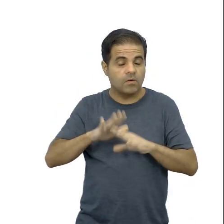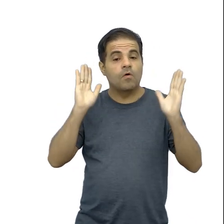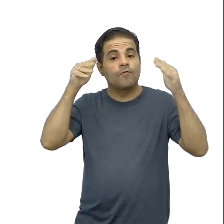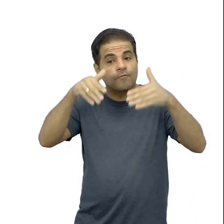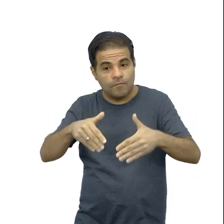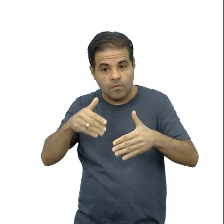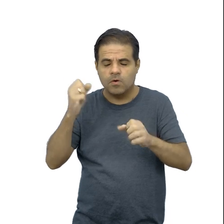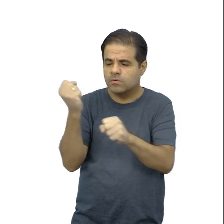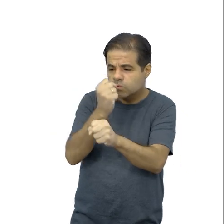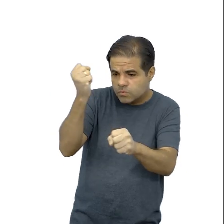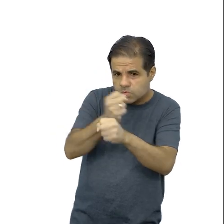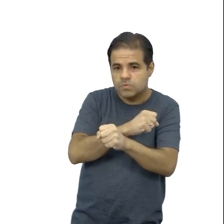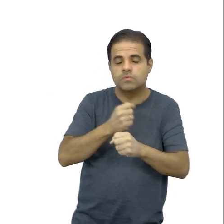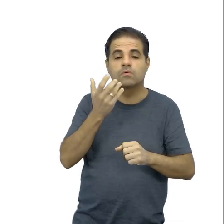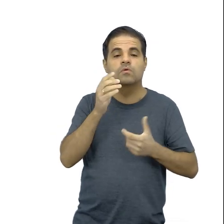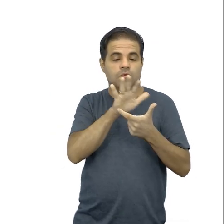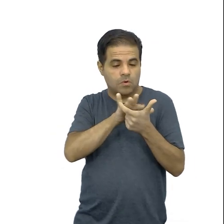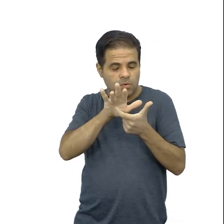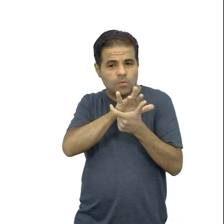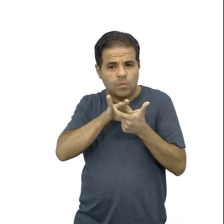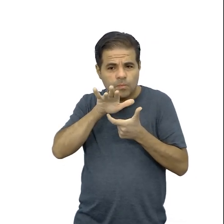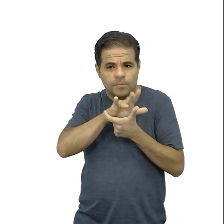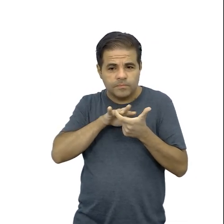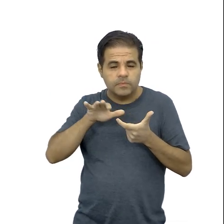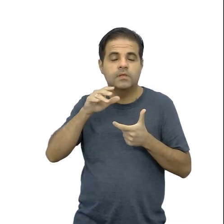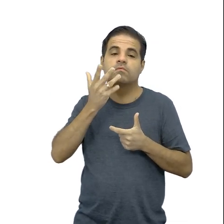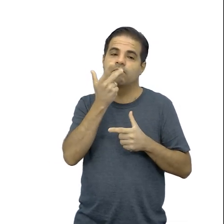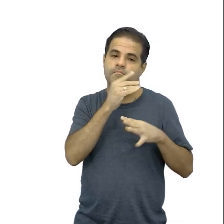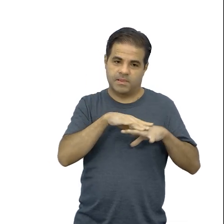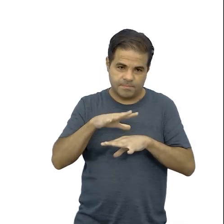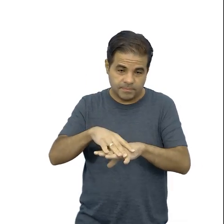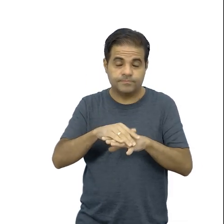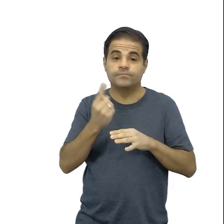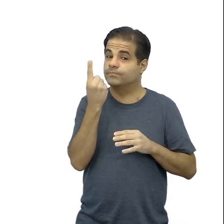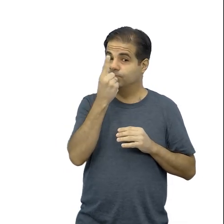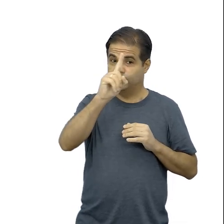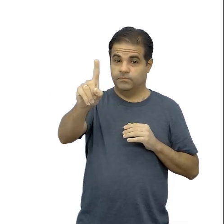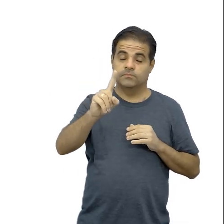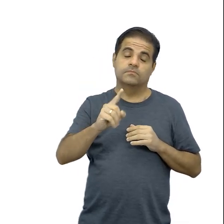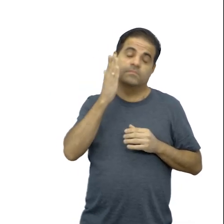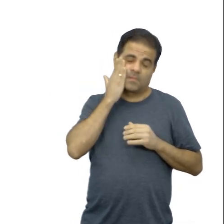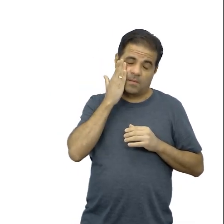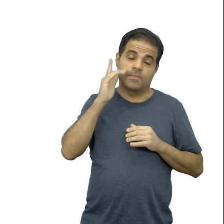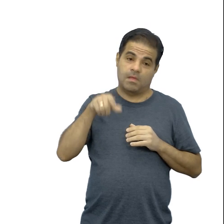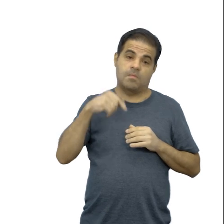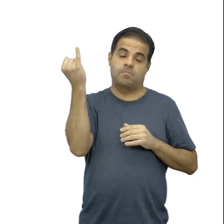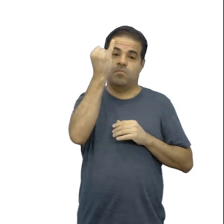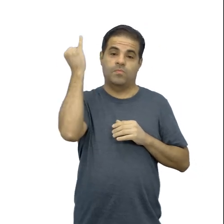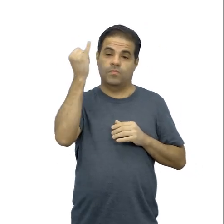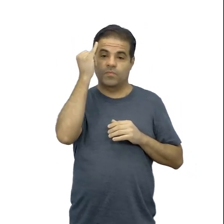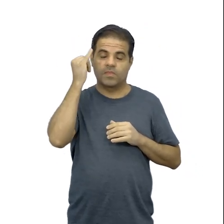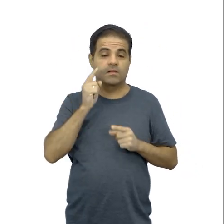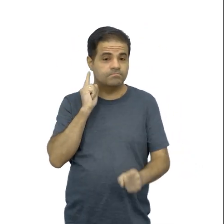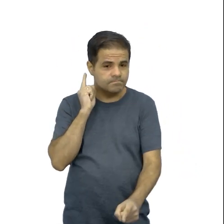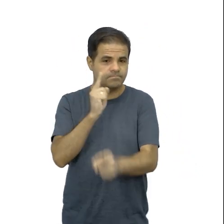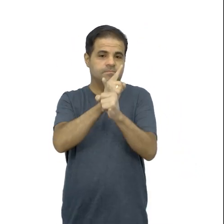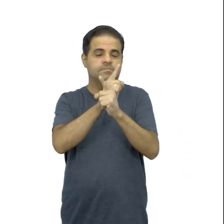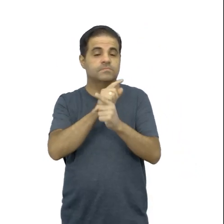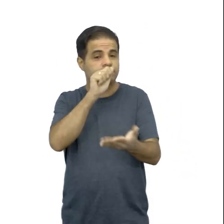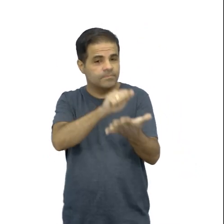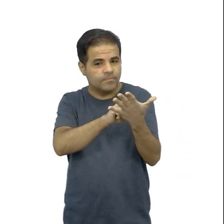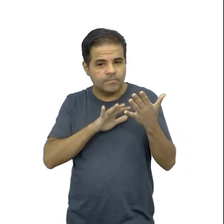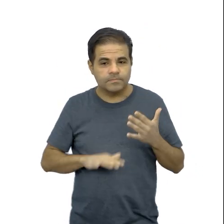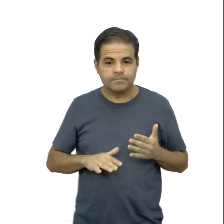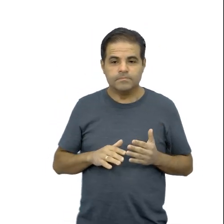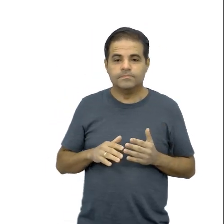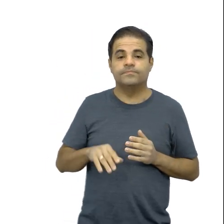na construção do letramento matemático. E por último, e não menos importante, é identificar a